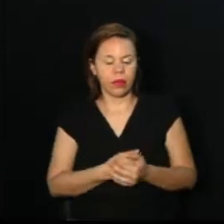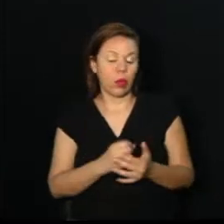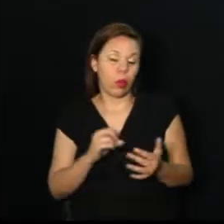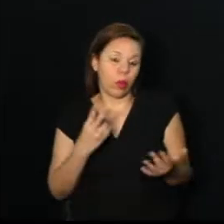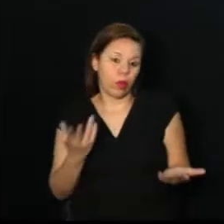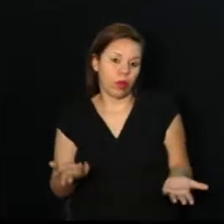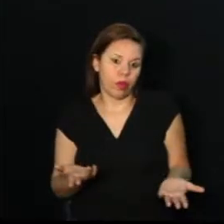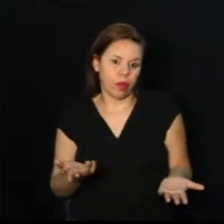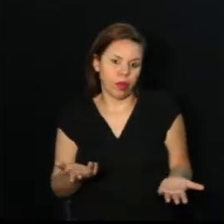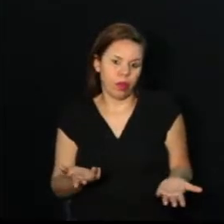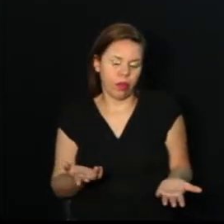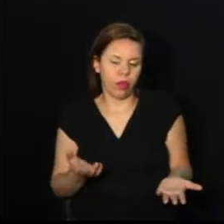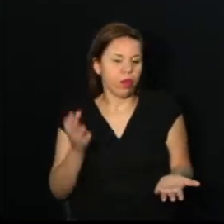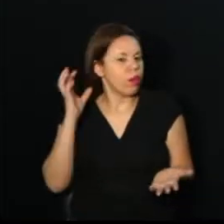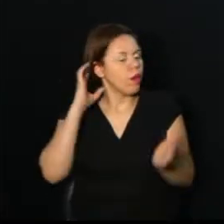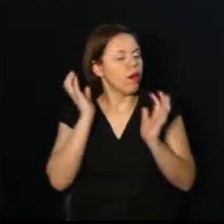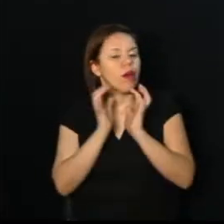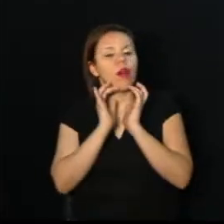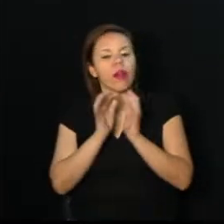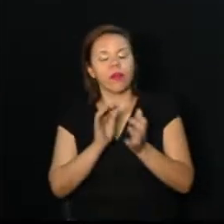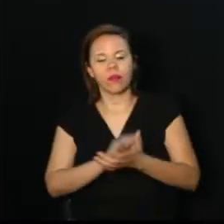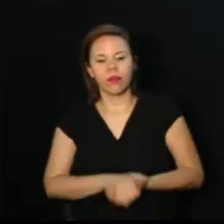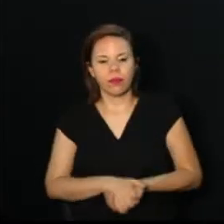seja, o cérebro está